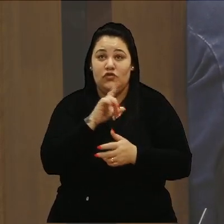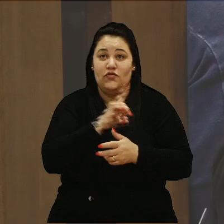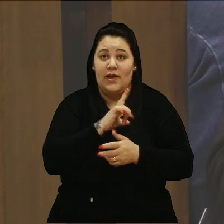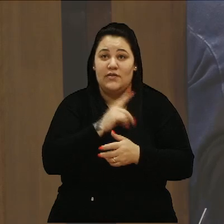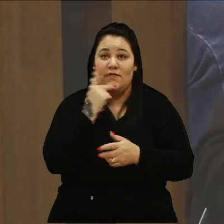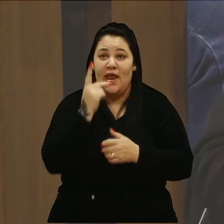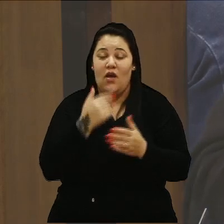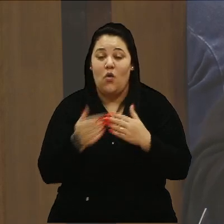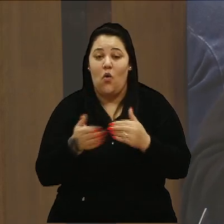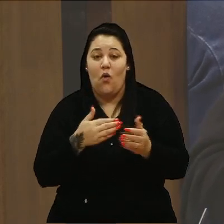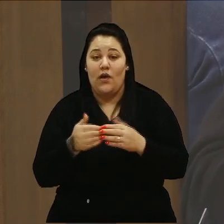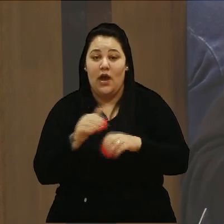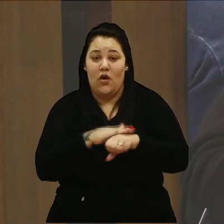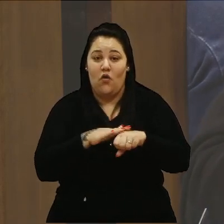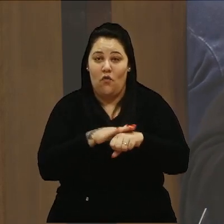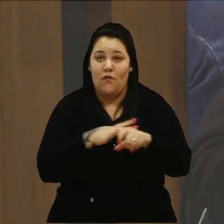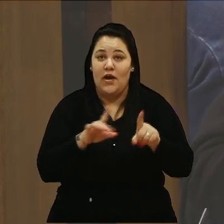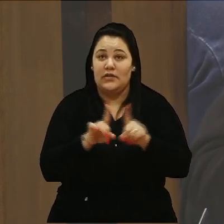qualquer conversa